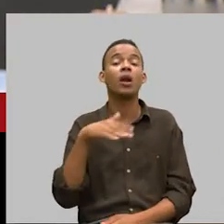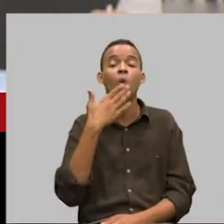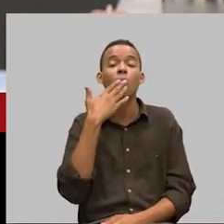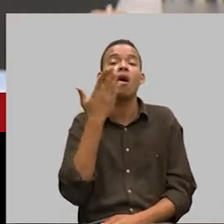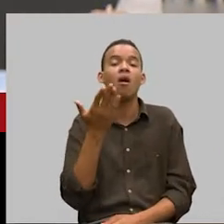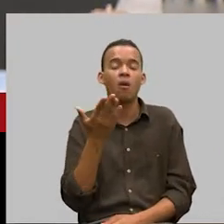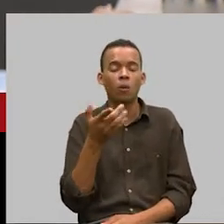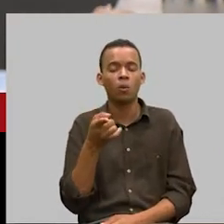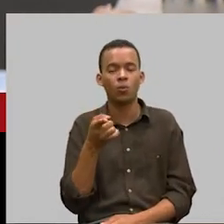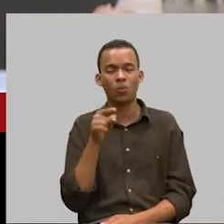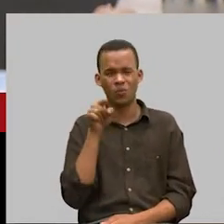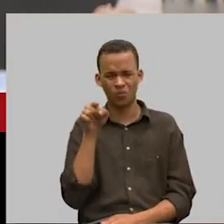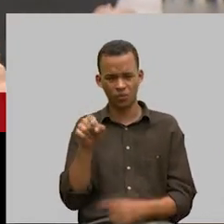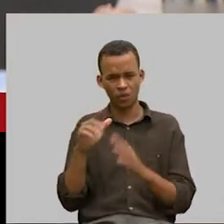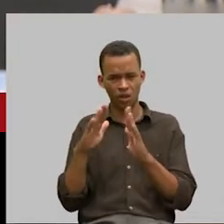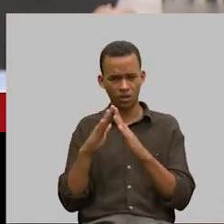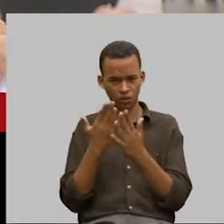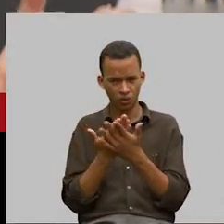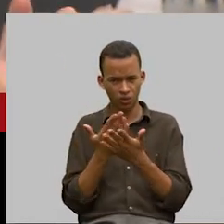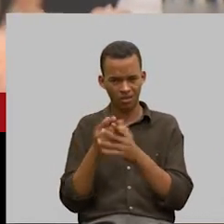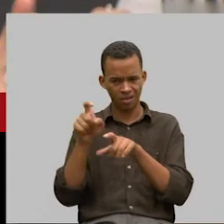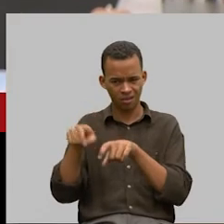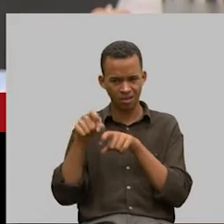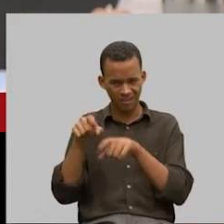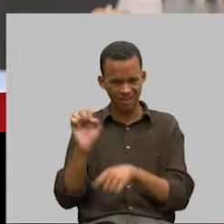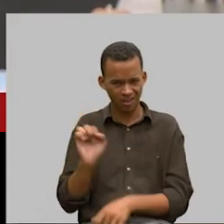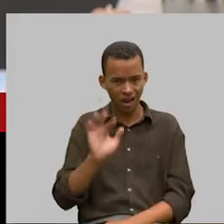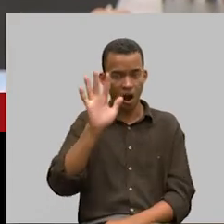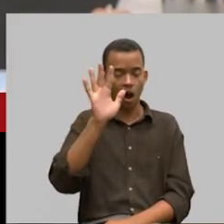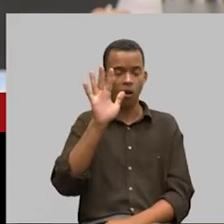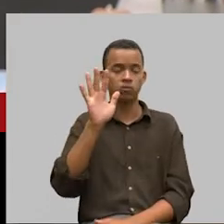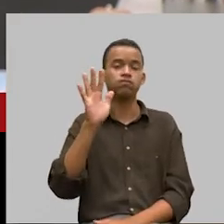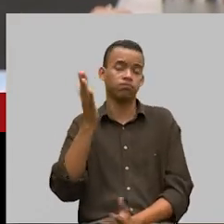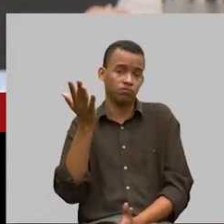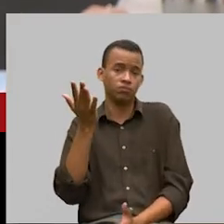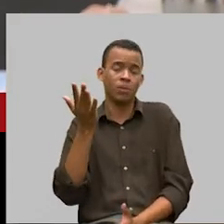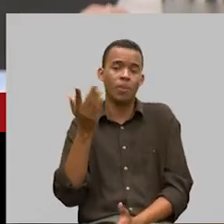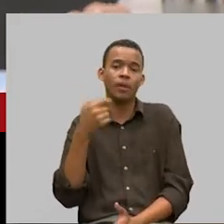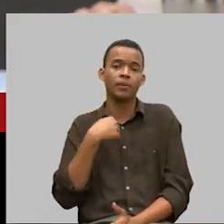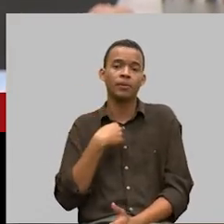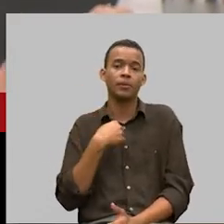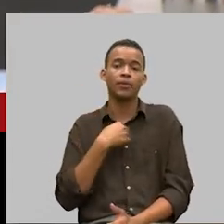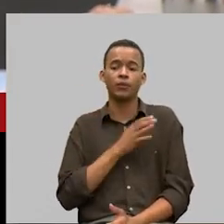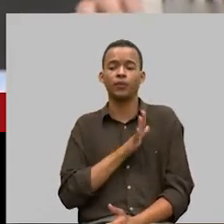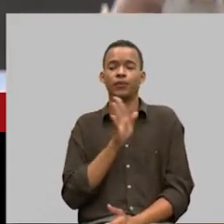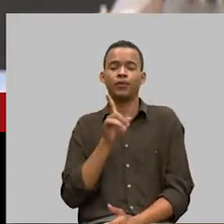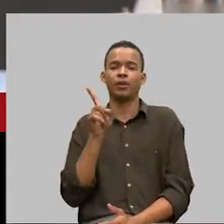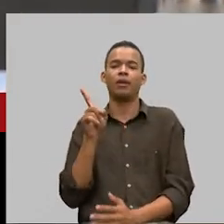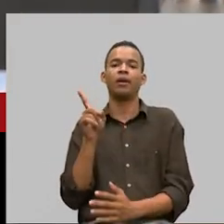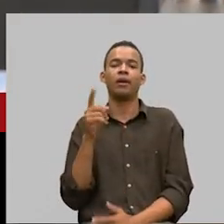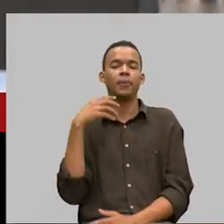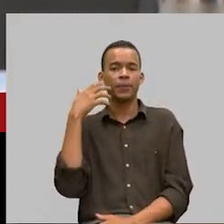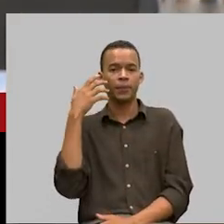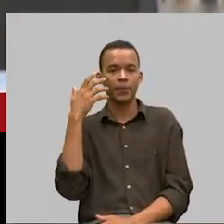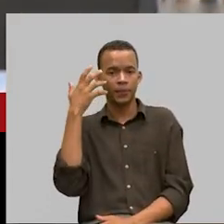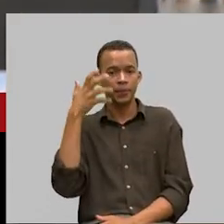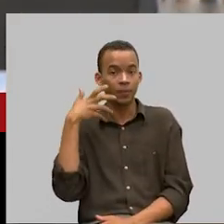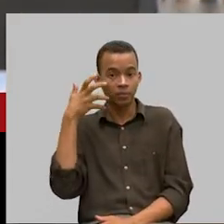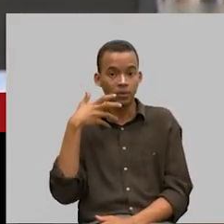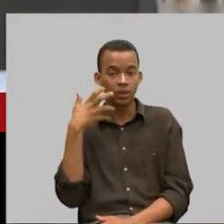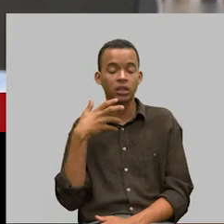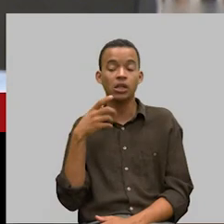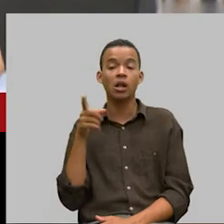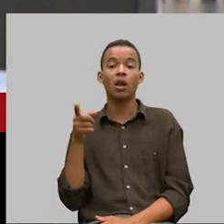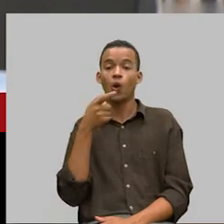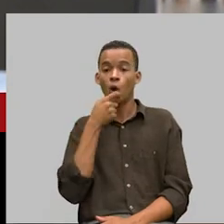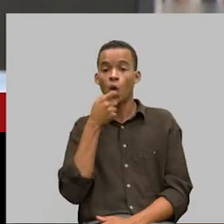que uma pesquisa do doutorado do né da pessoa que que estava apresentando tava mostrando que não era mais barato manter o transporte escolar